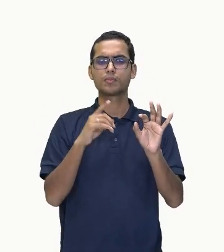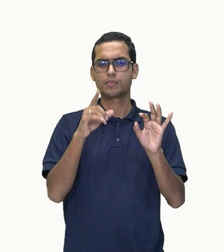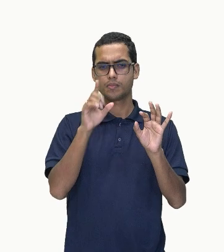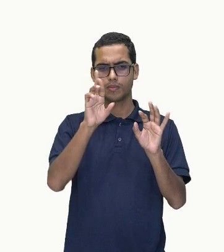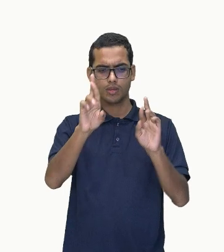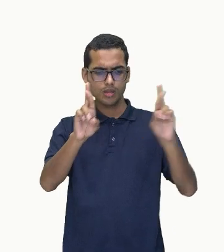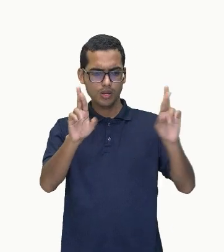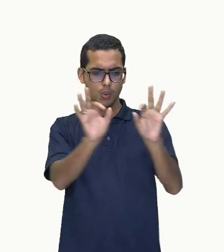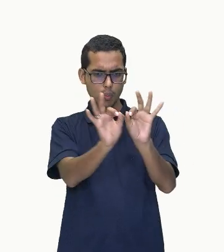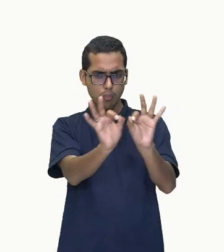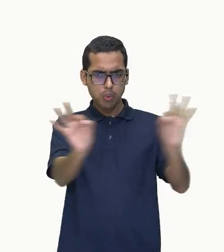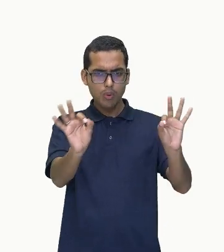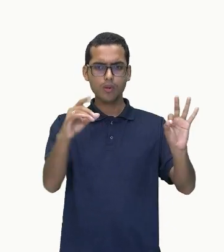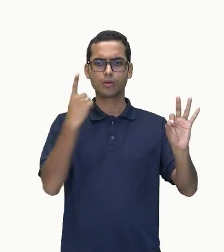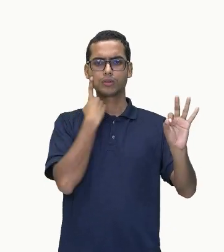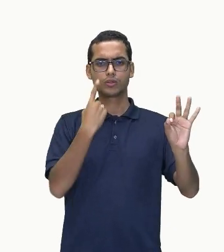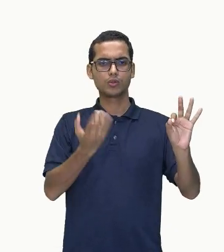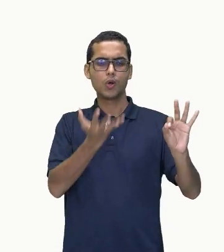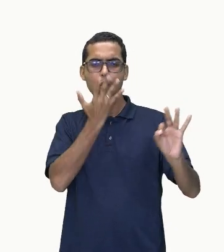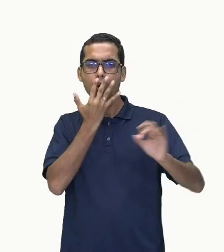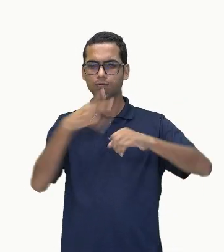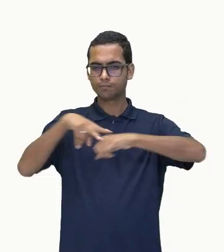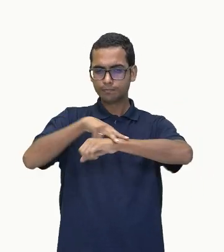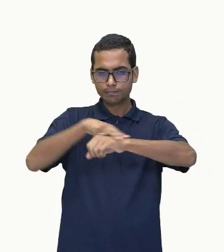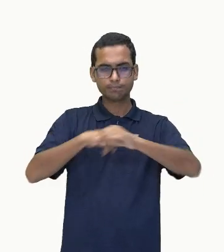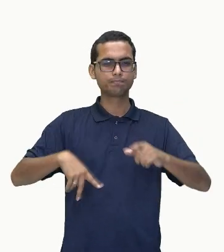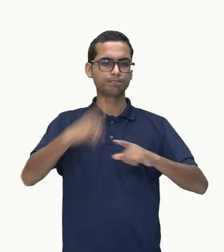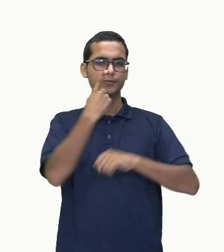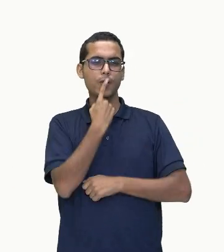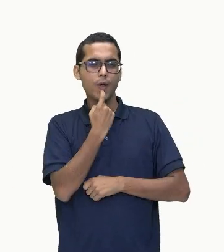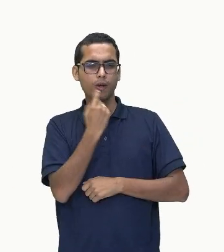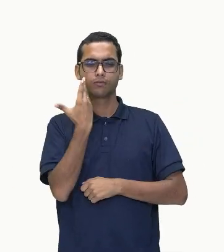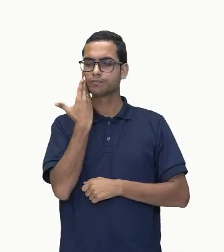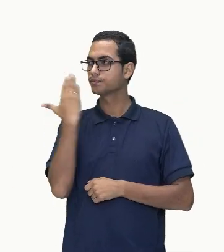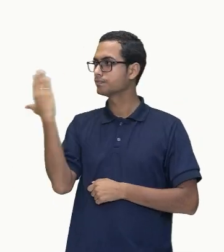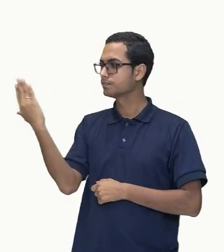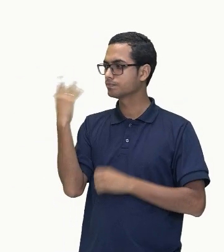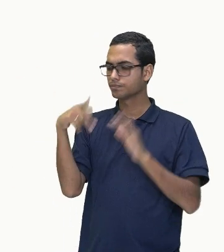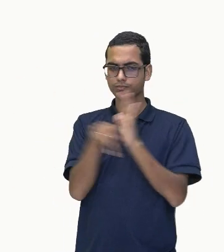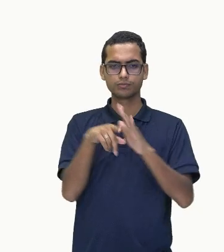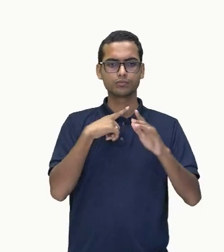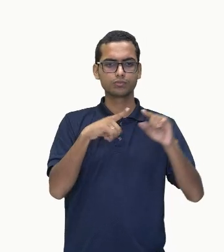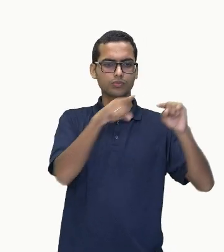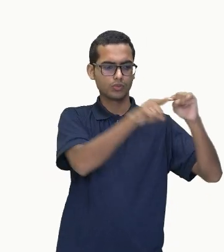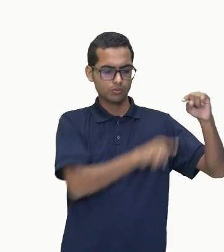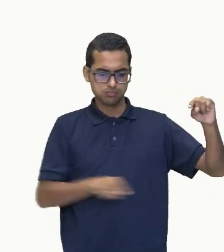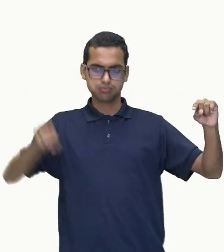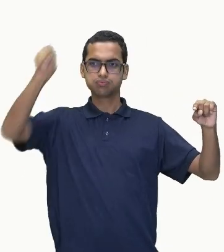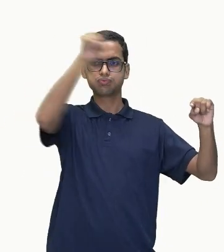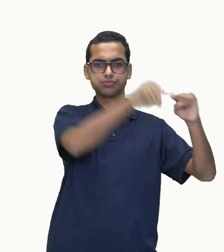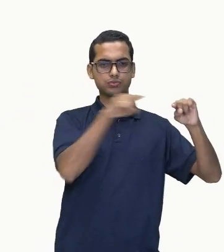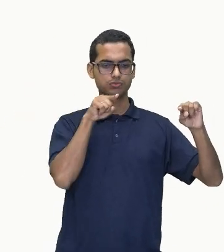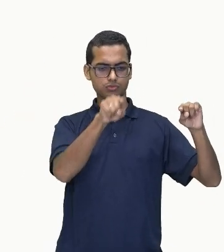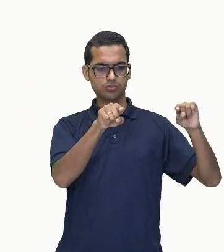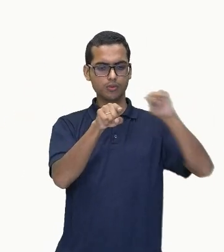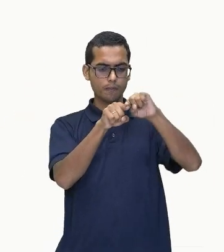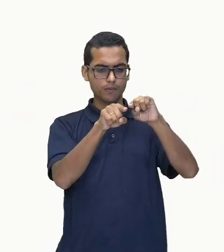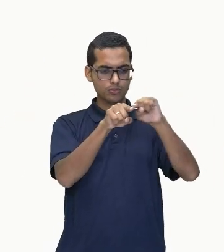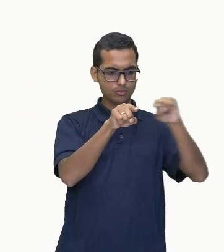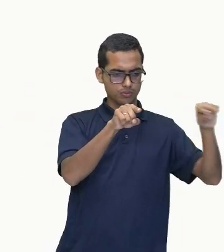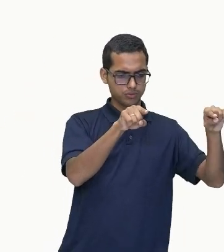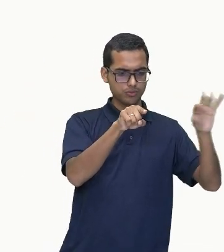tenho outro aqui. Quando eu junto os dois, eu tenho o diâmetro, tá? 2 vezes R. O